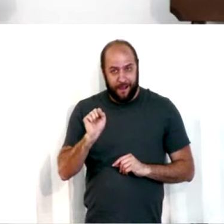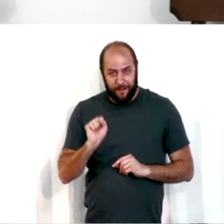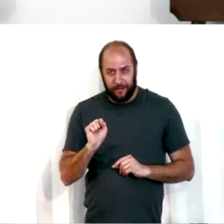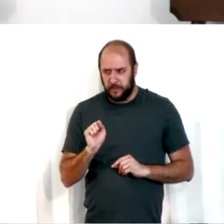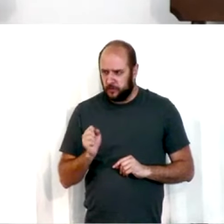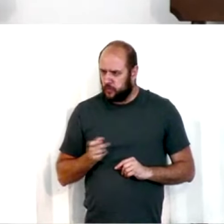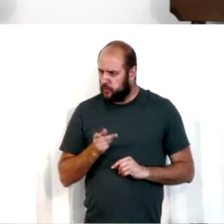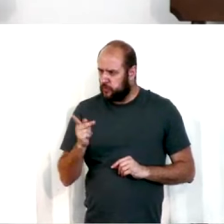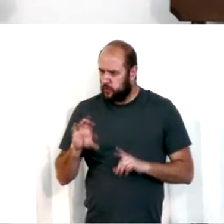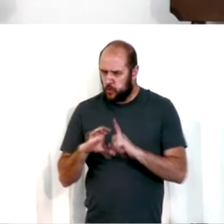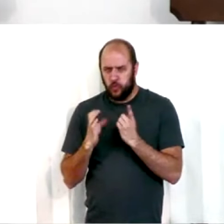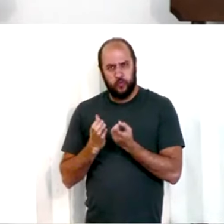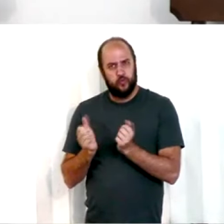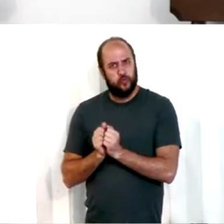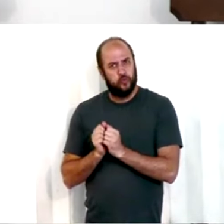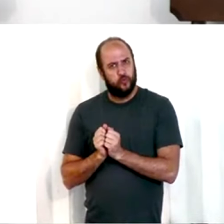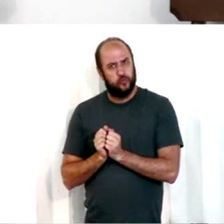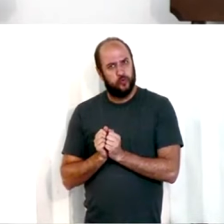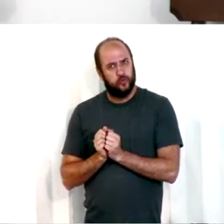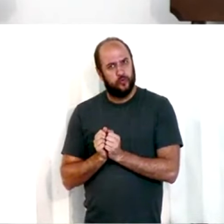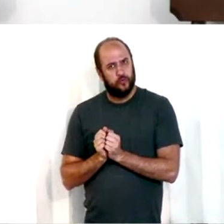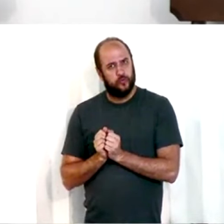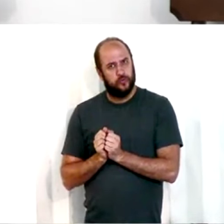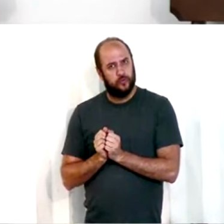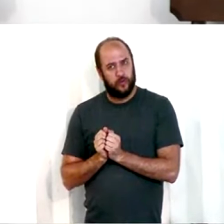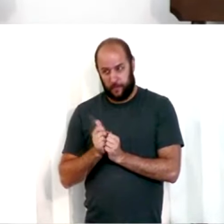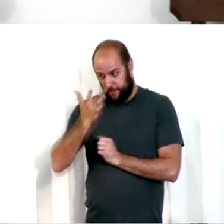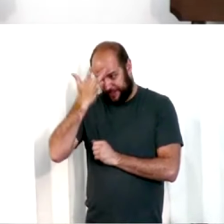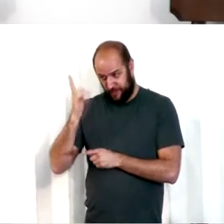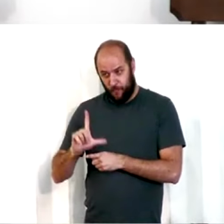Ninguém foi embora. Todo mundo ficou com o seu Banks lá.